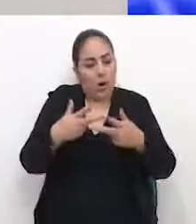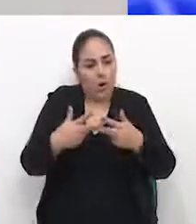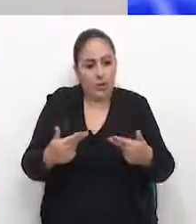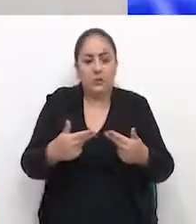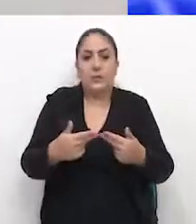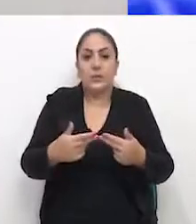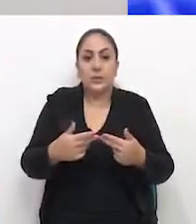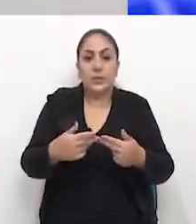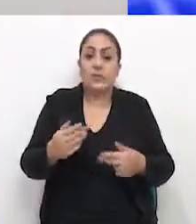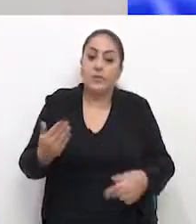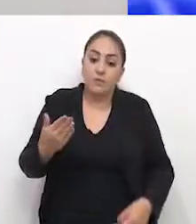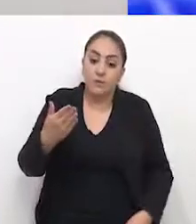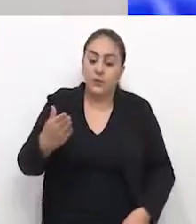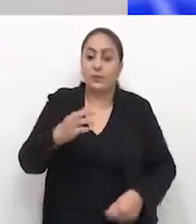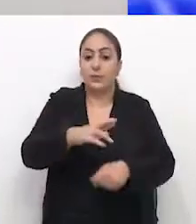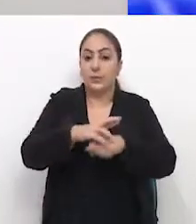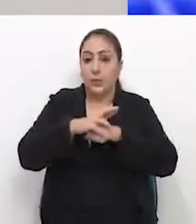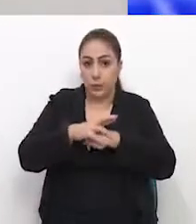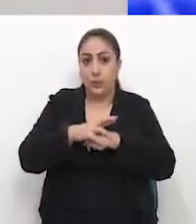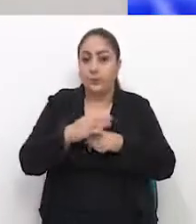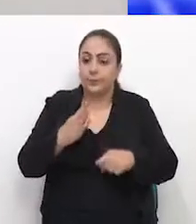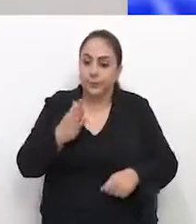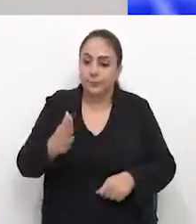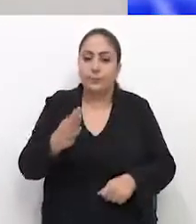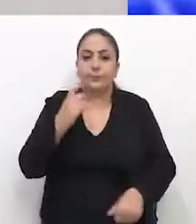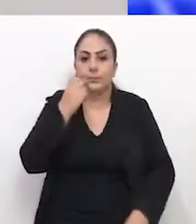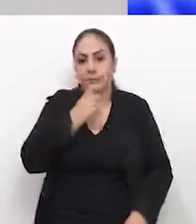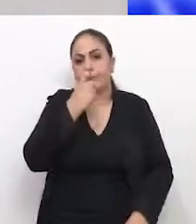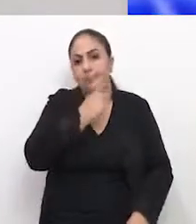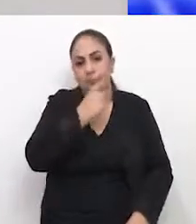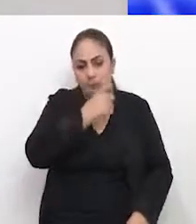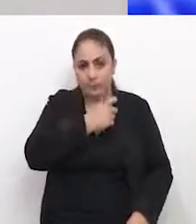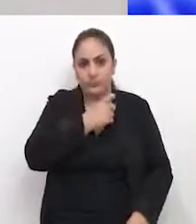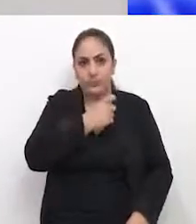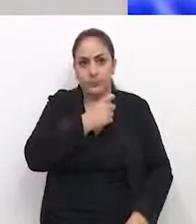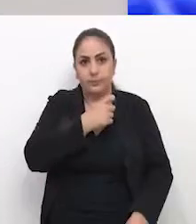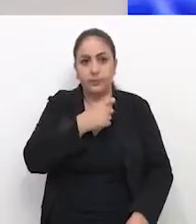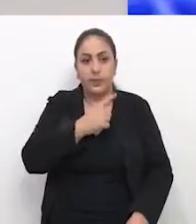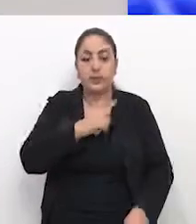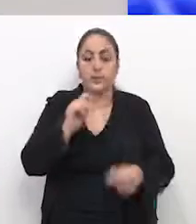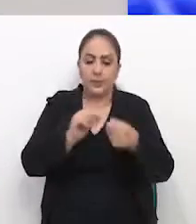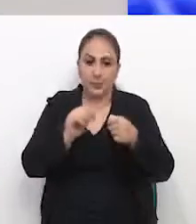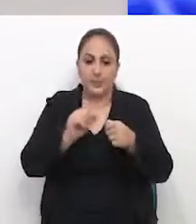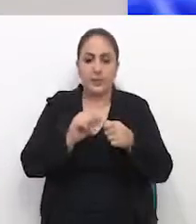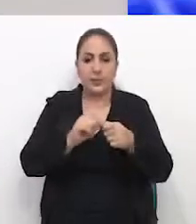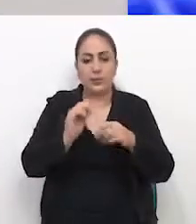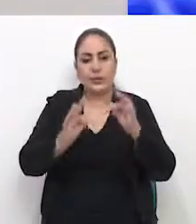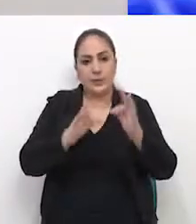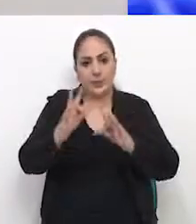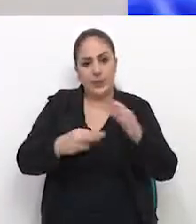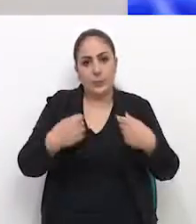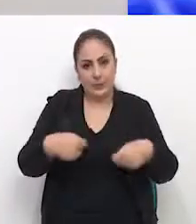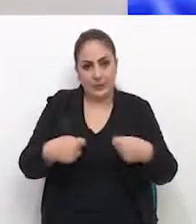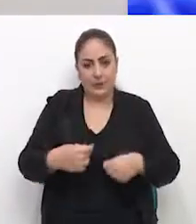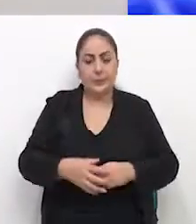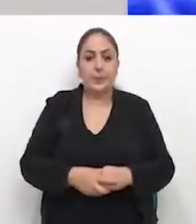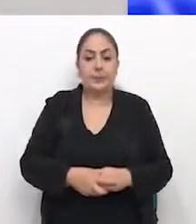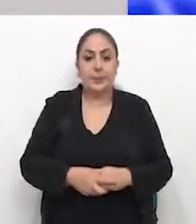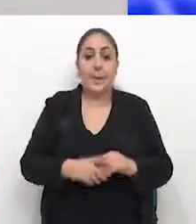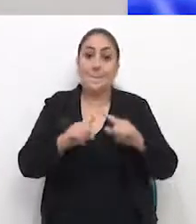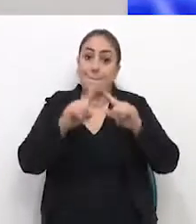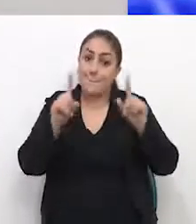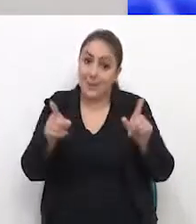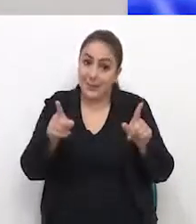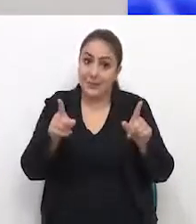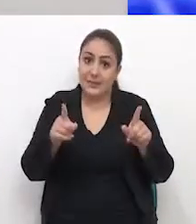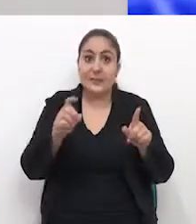qualquer desconforto, sinta-se seguro para procurar o seu cirurgião dentista e realizar o tratamento